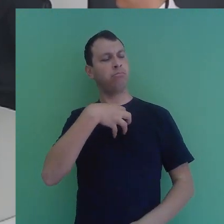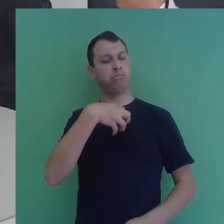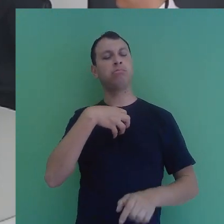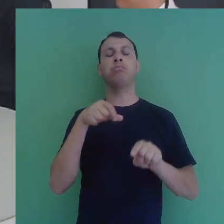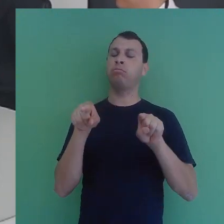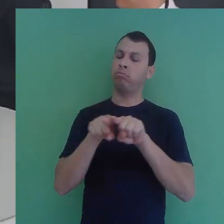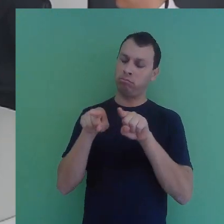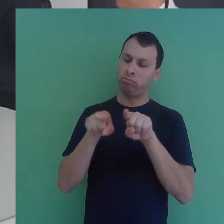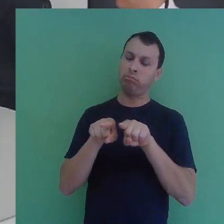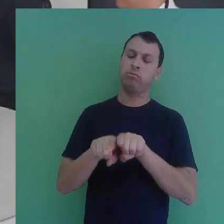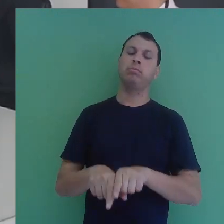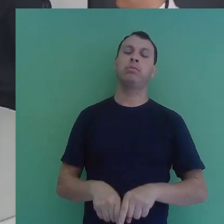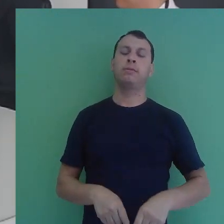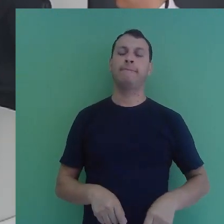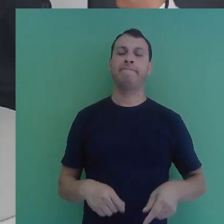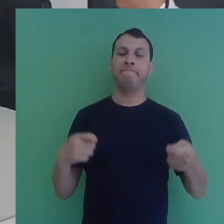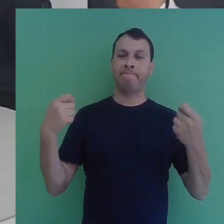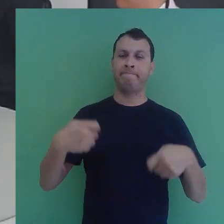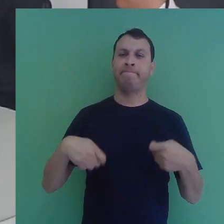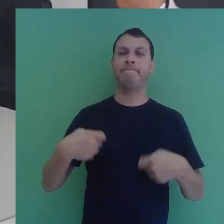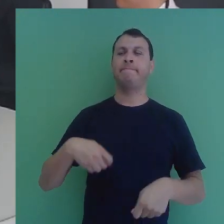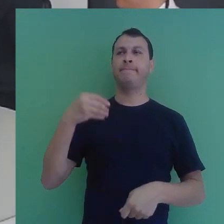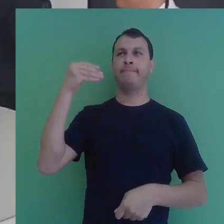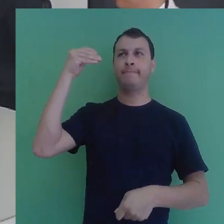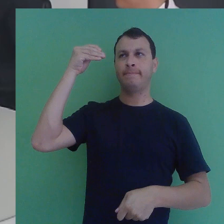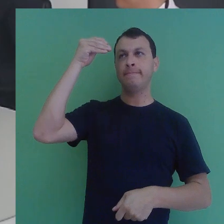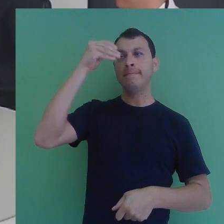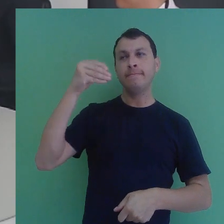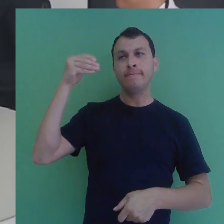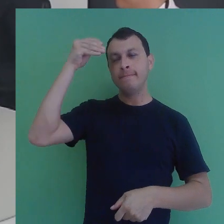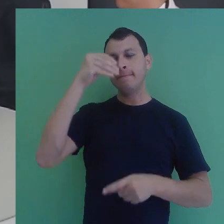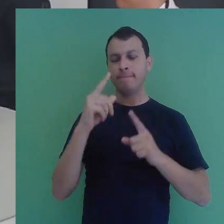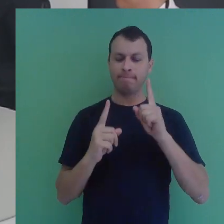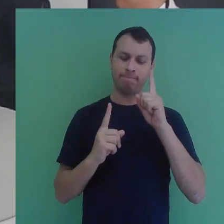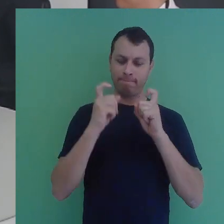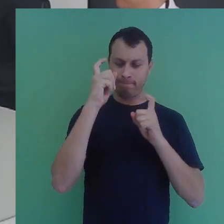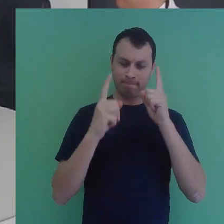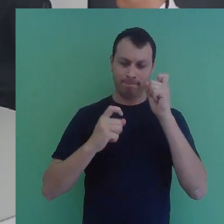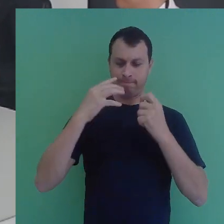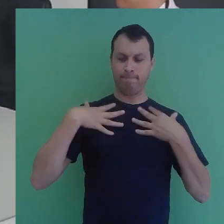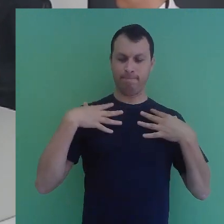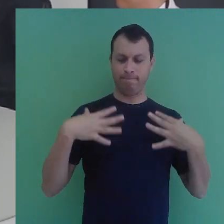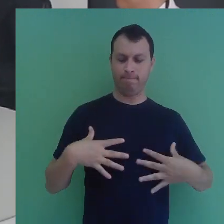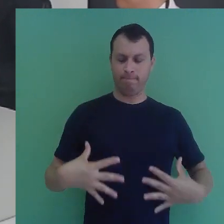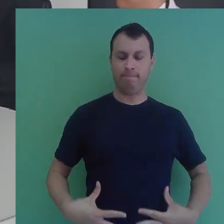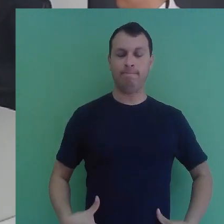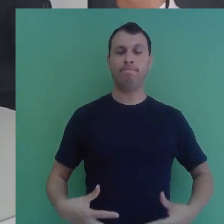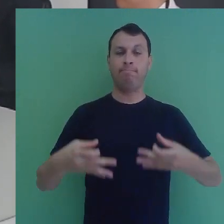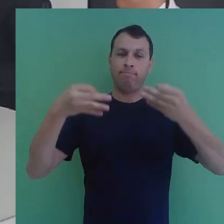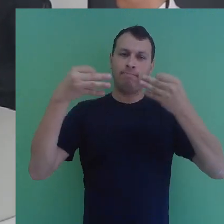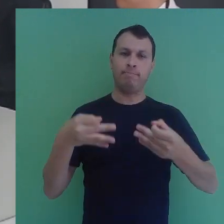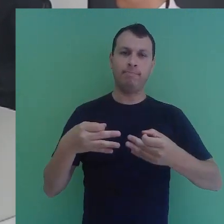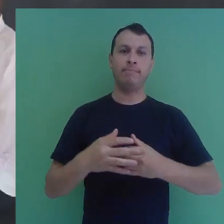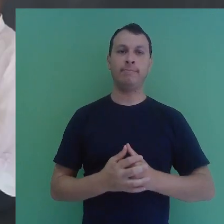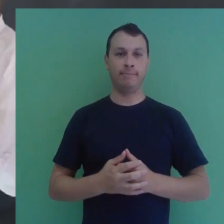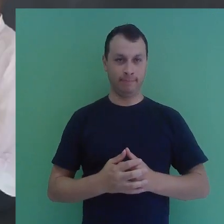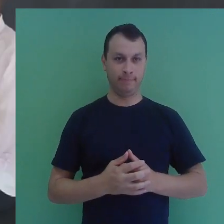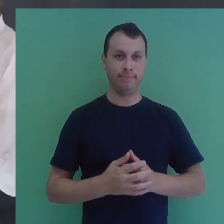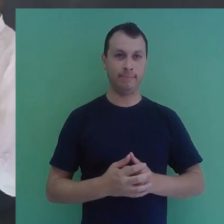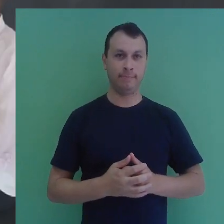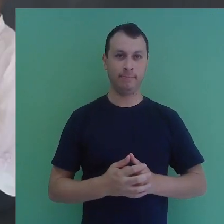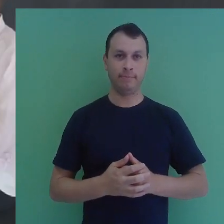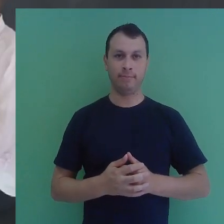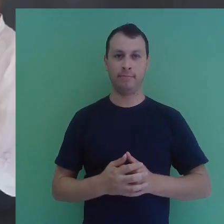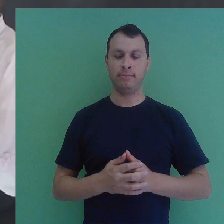Então, é necessário bastante experiência com expressão facial e corporal para que isso seja reproduzido fielmente.